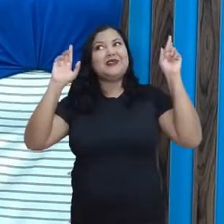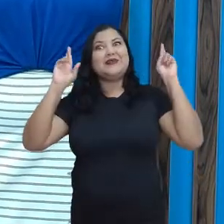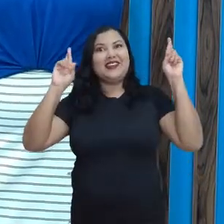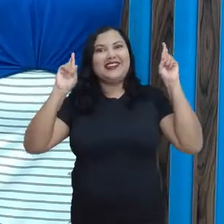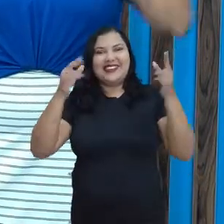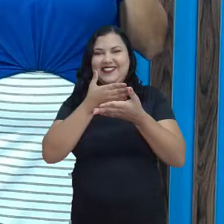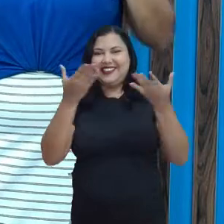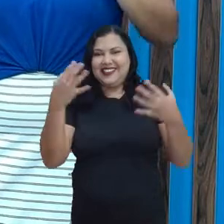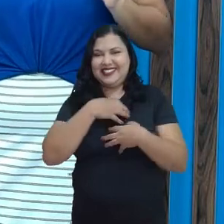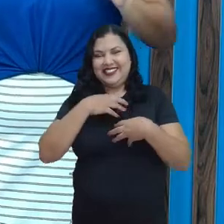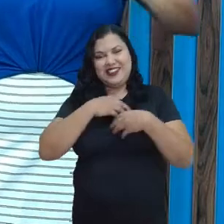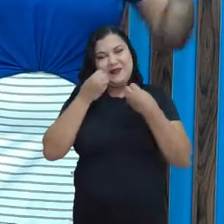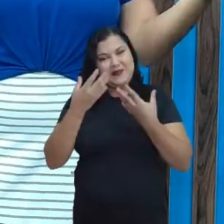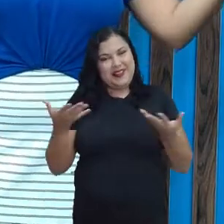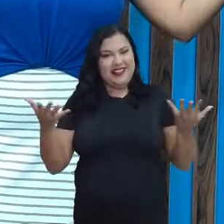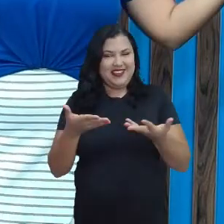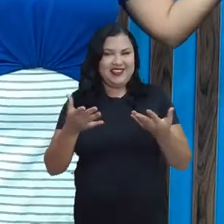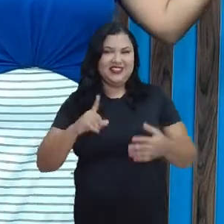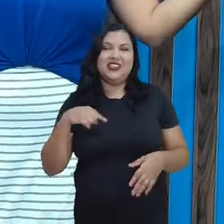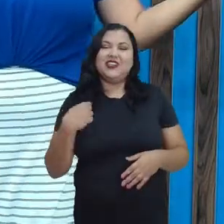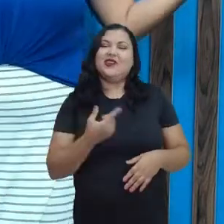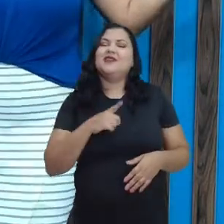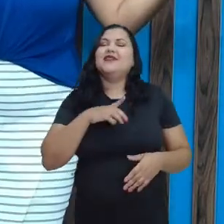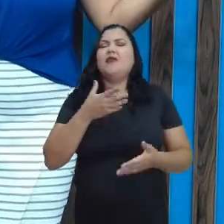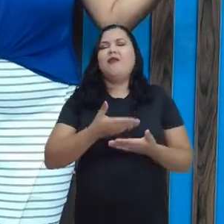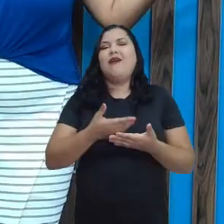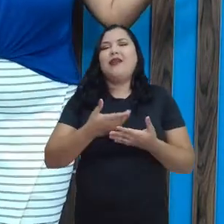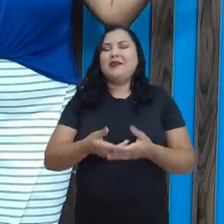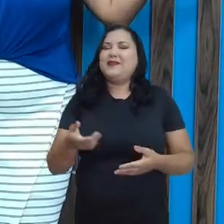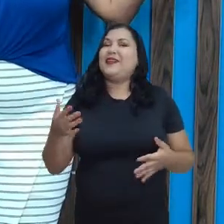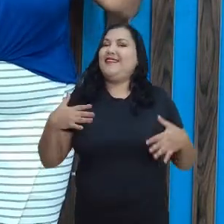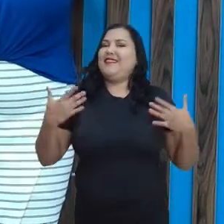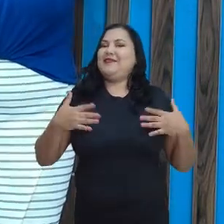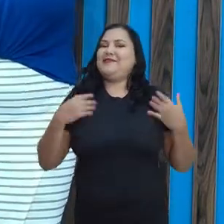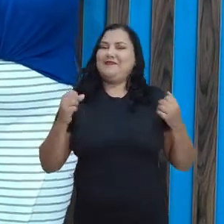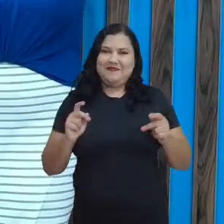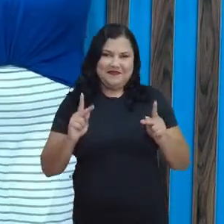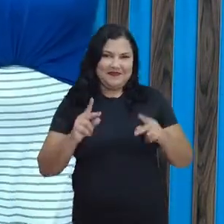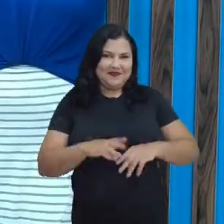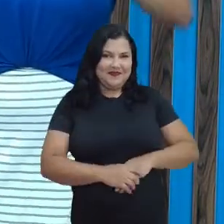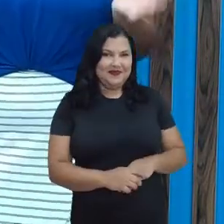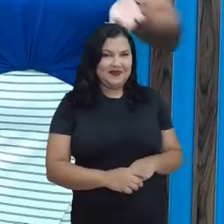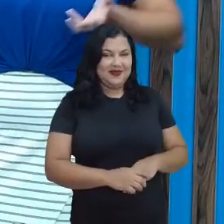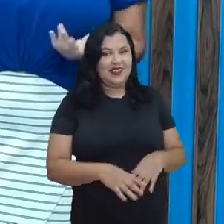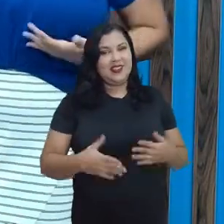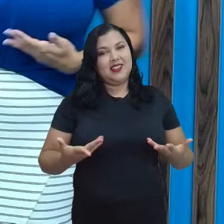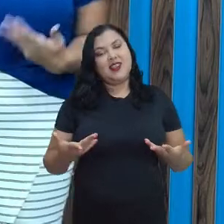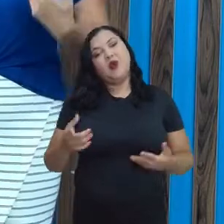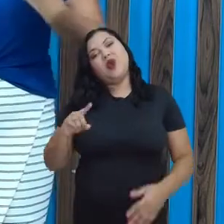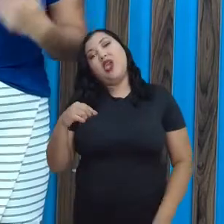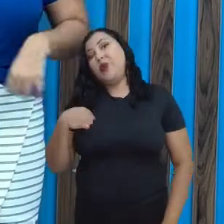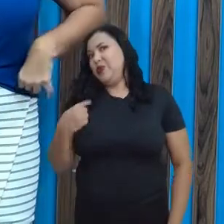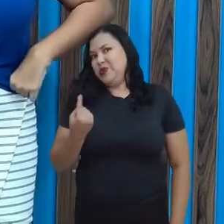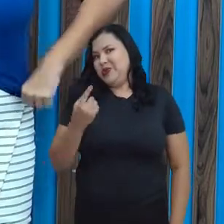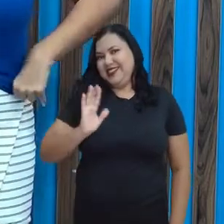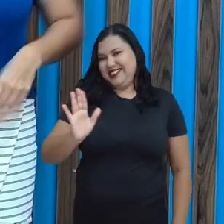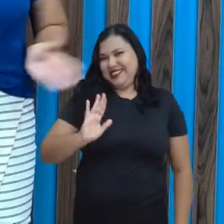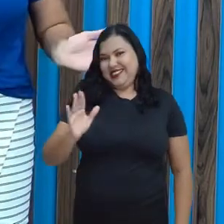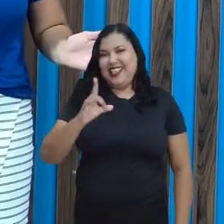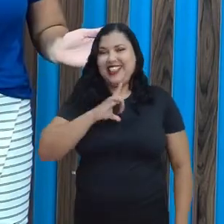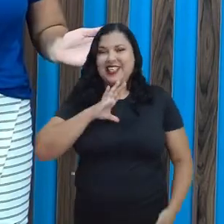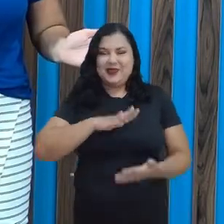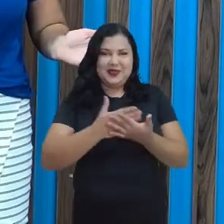no dia de hoje e que a gente tenha uma aula bem divertida, tá certo? Como sempre, eu não estou sozinha. Temos